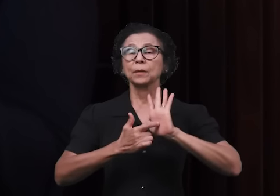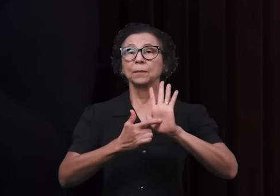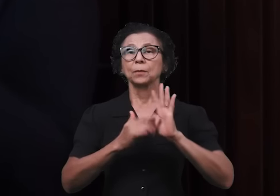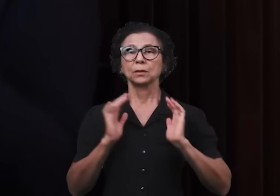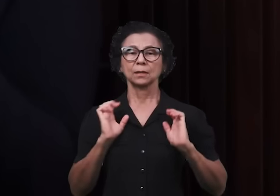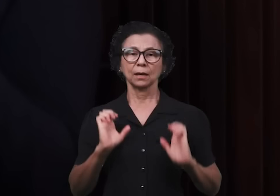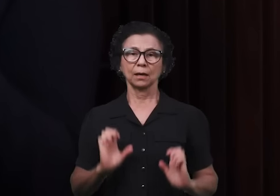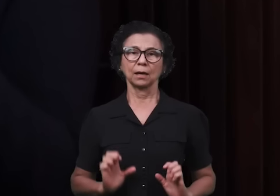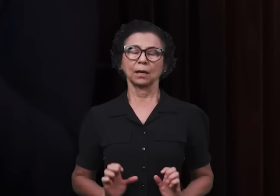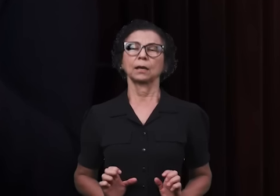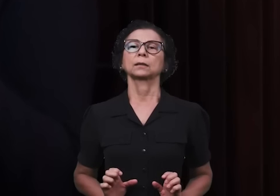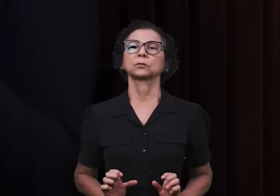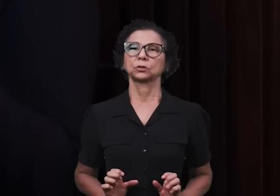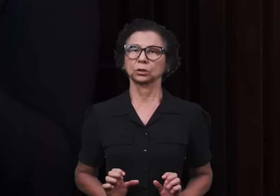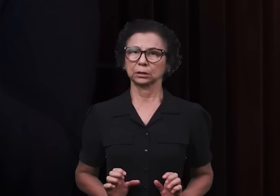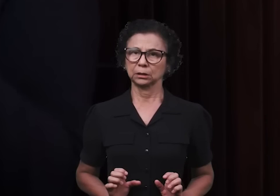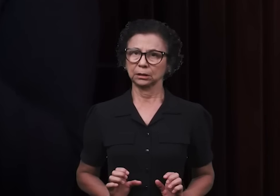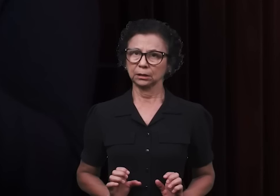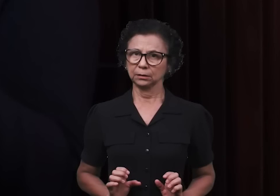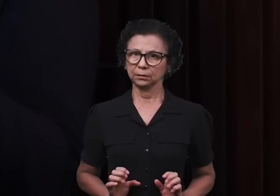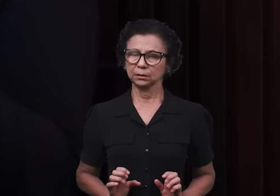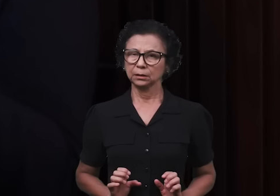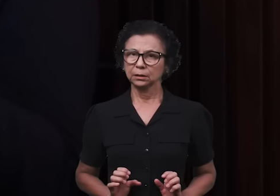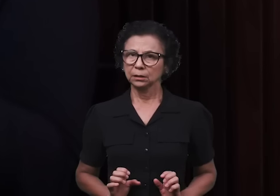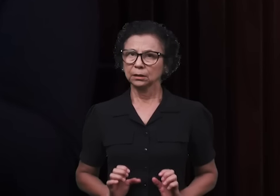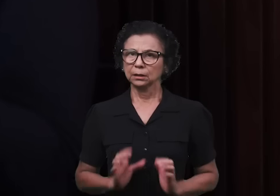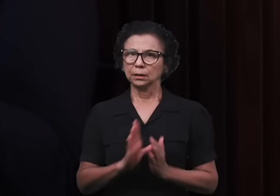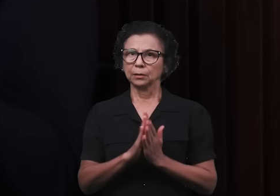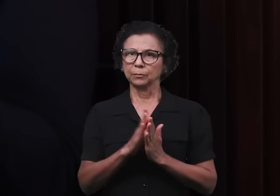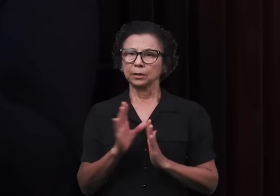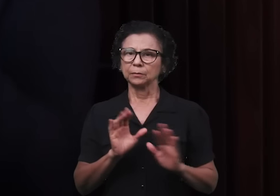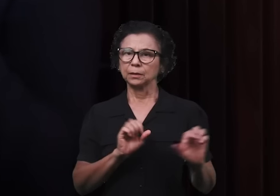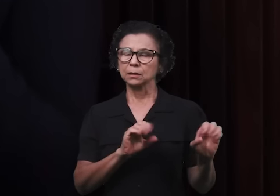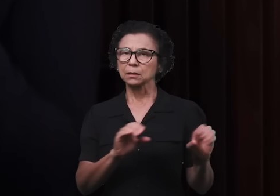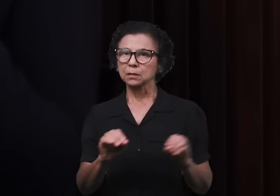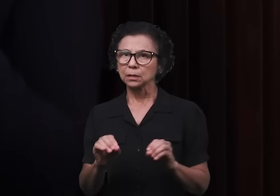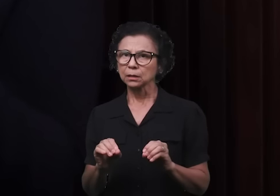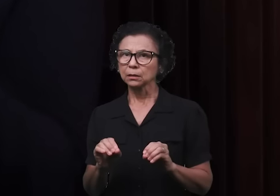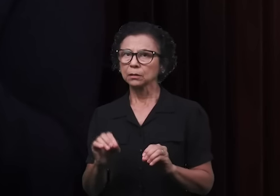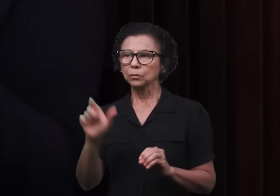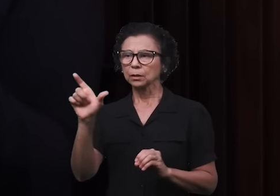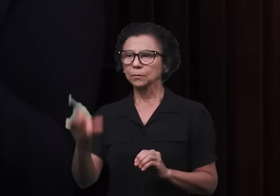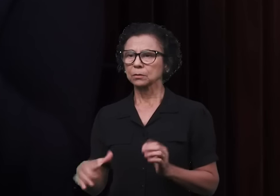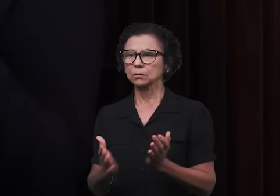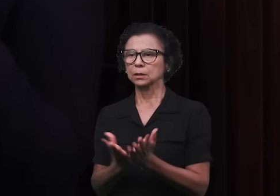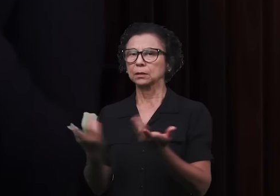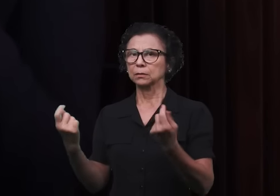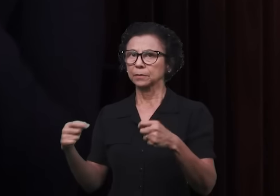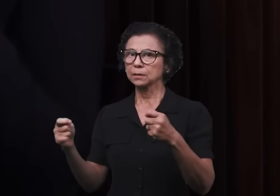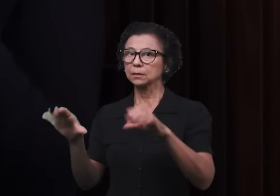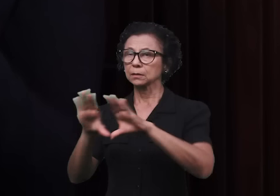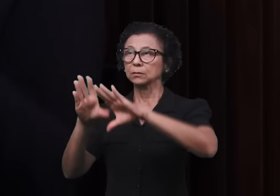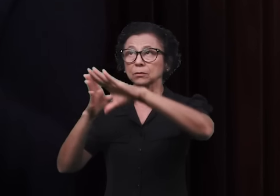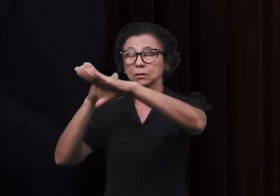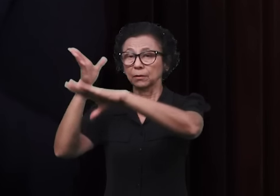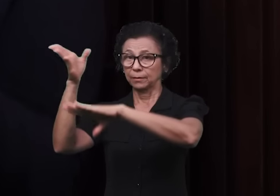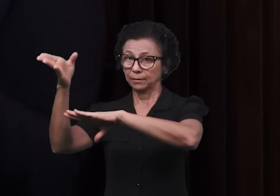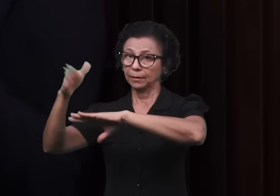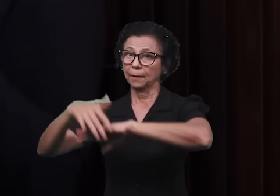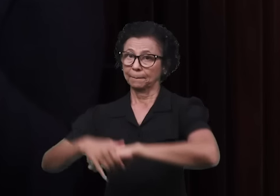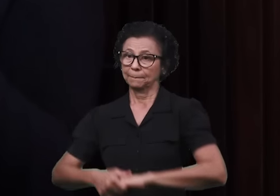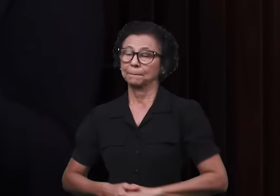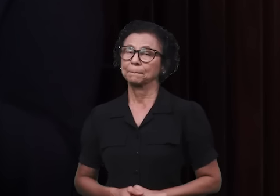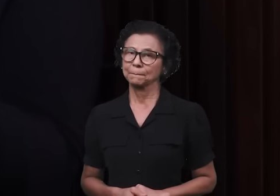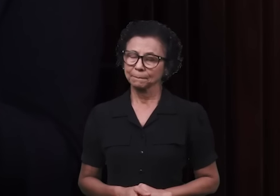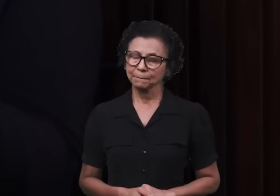né? Tudo o que é necessário para que o crente se porte adequadamente na sua jornada para a eternidade. Então